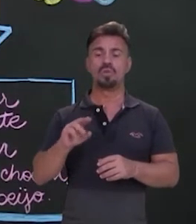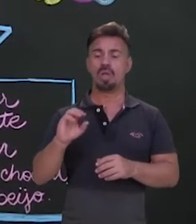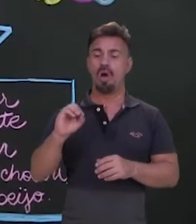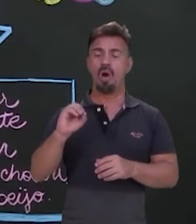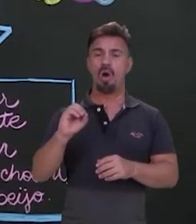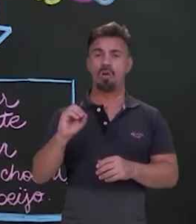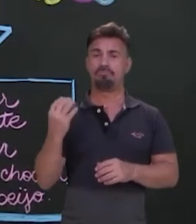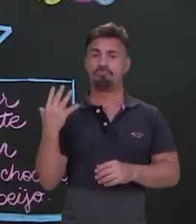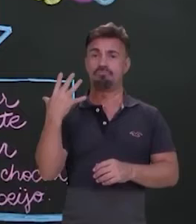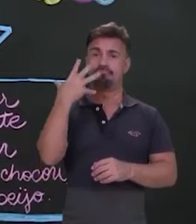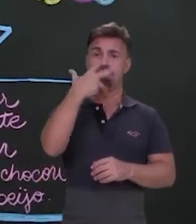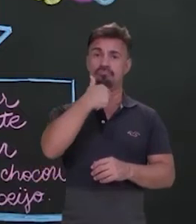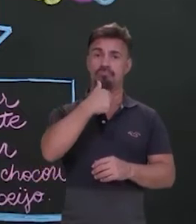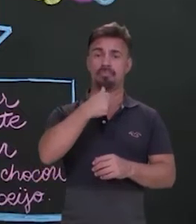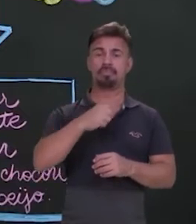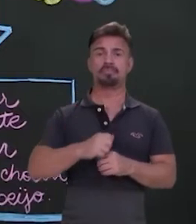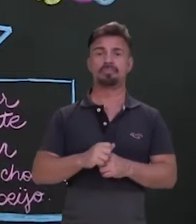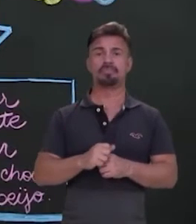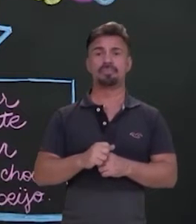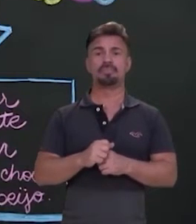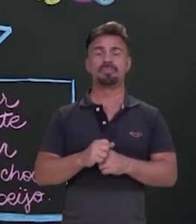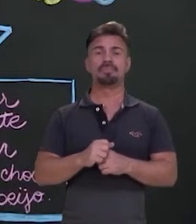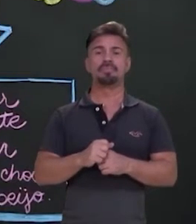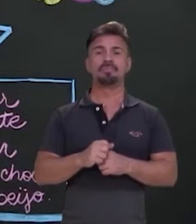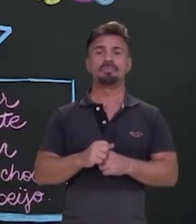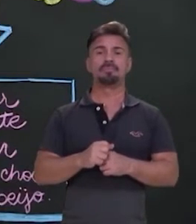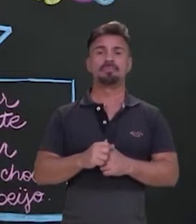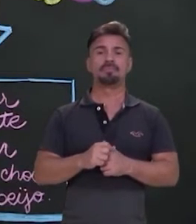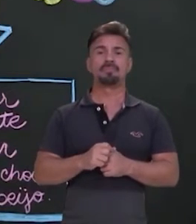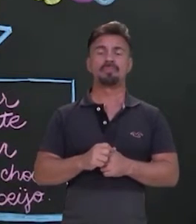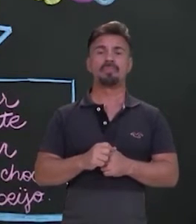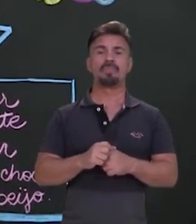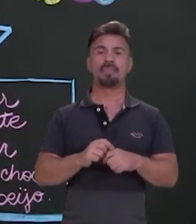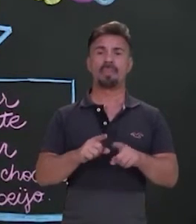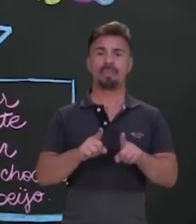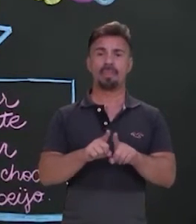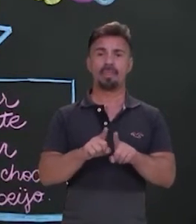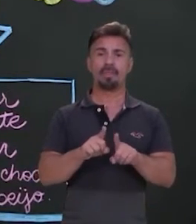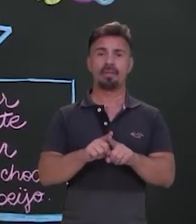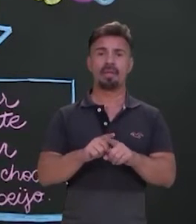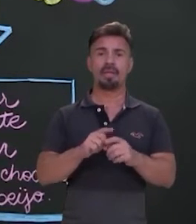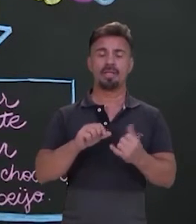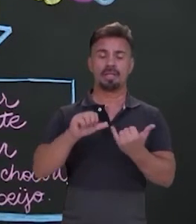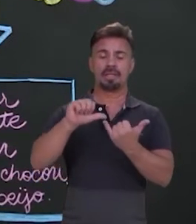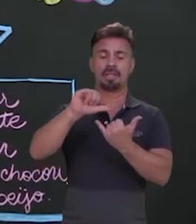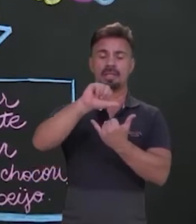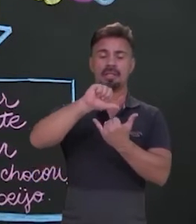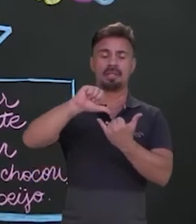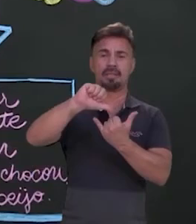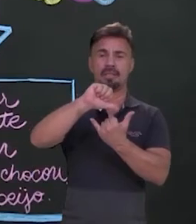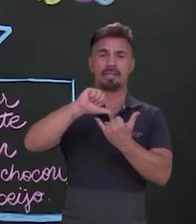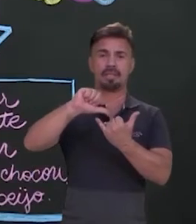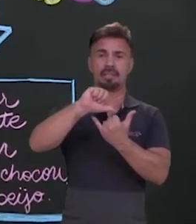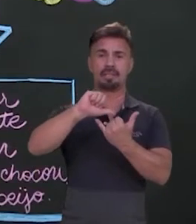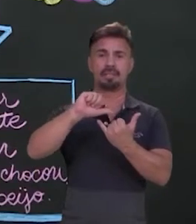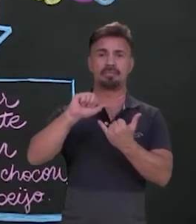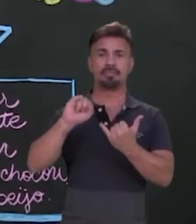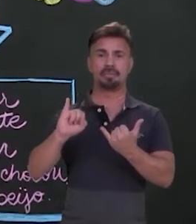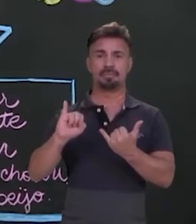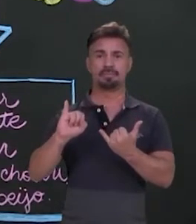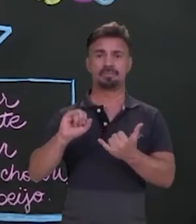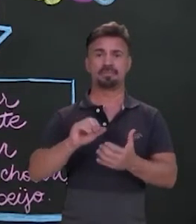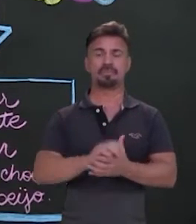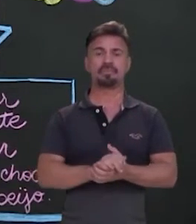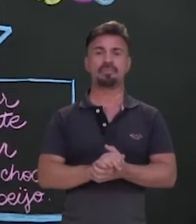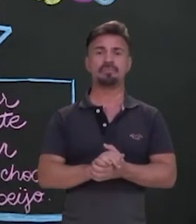belo, que originalmente é um adjetivo, como um substantivo. Esse também é um caso de derivação imprópria. Vamos ver agora